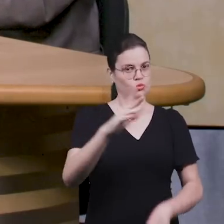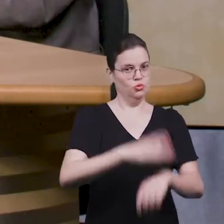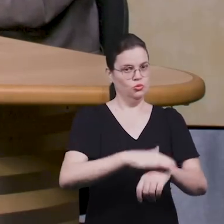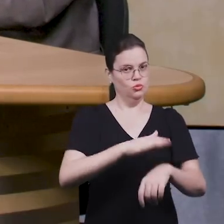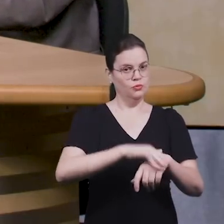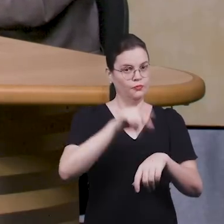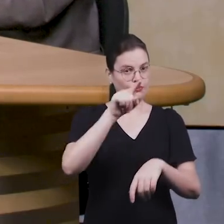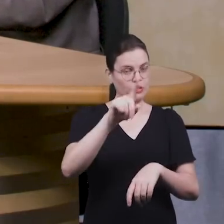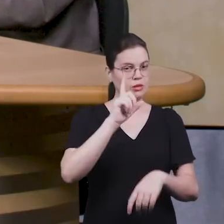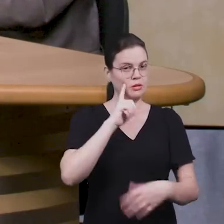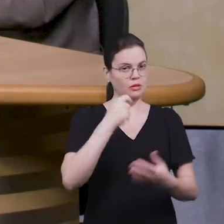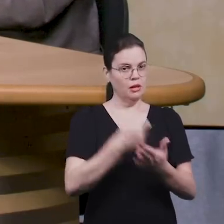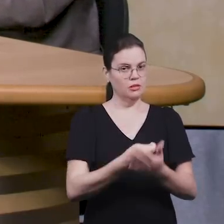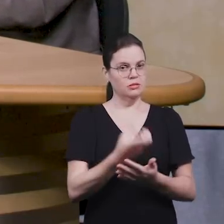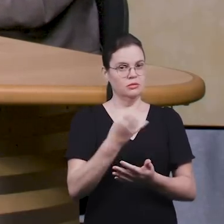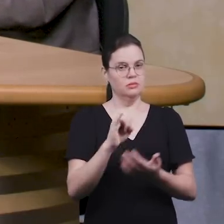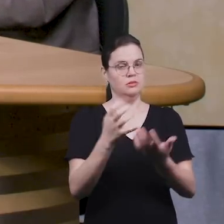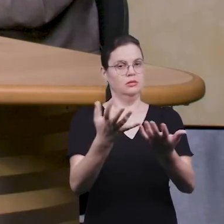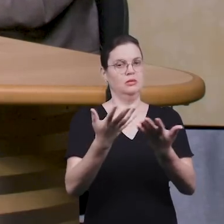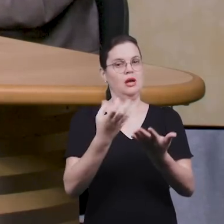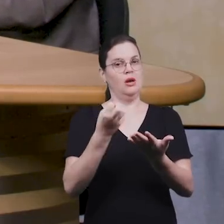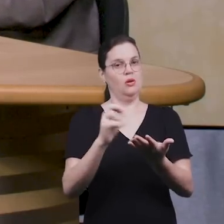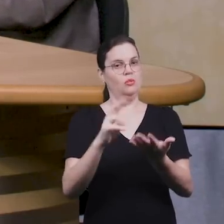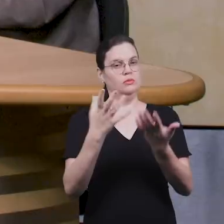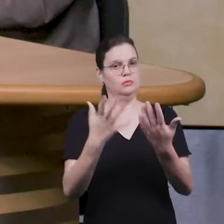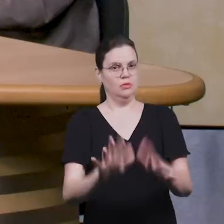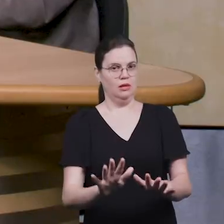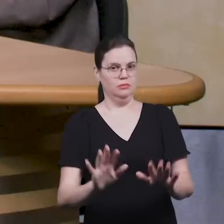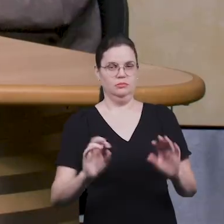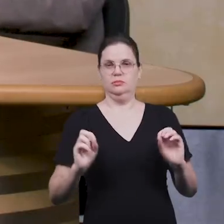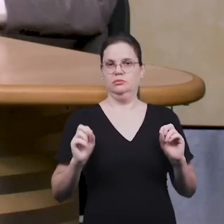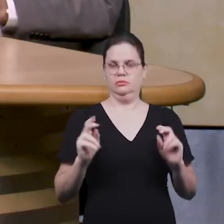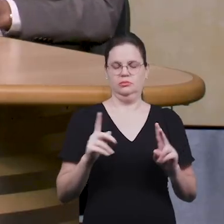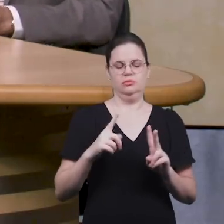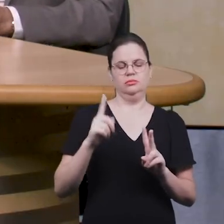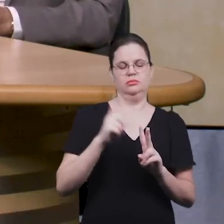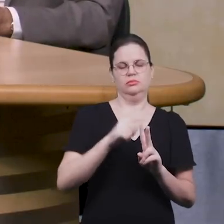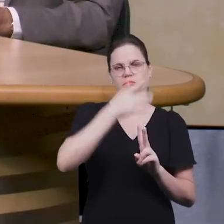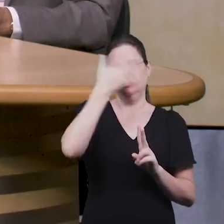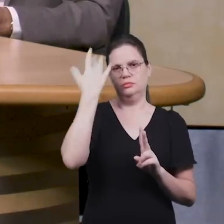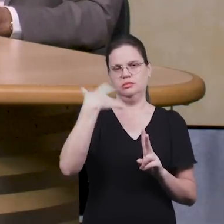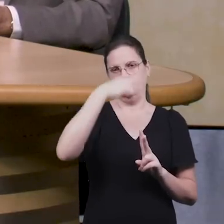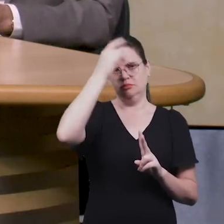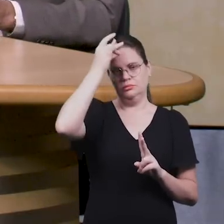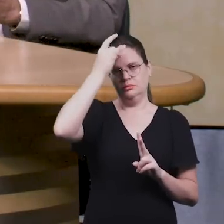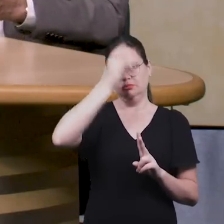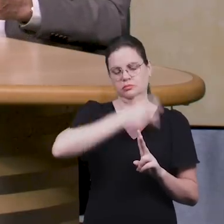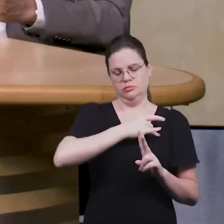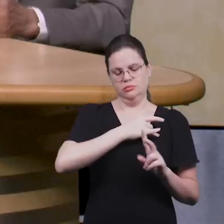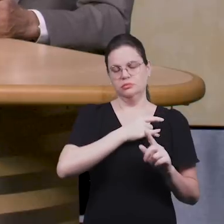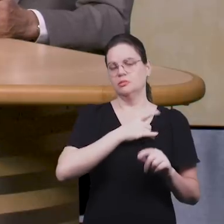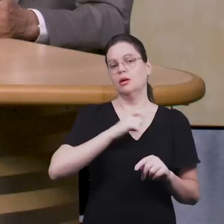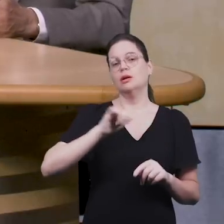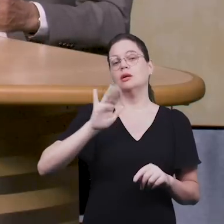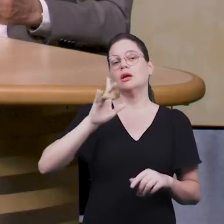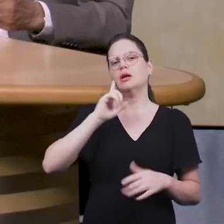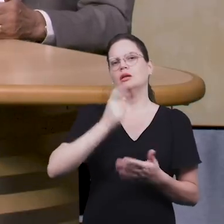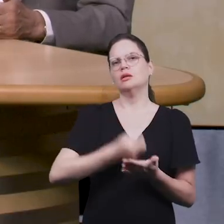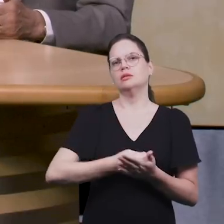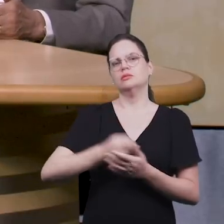do homem, é uma opção do homem. O batismo com o Espírito Santo é